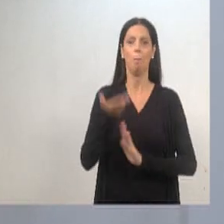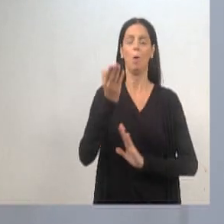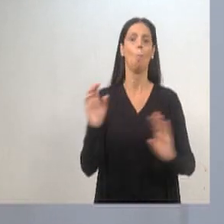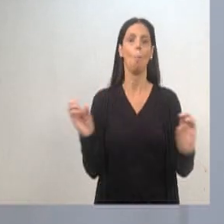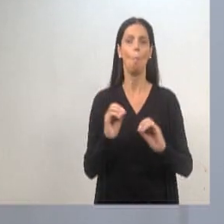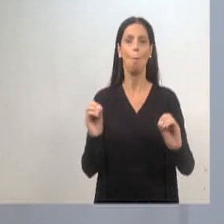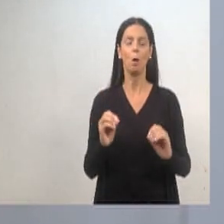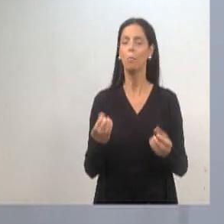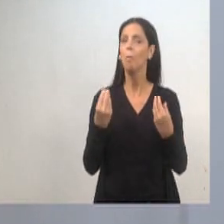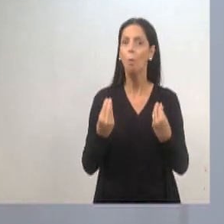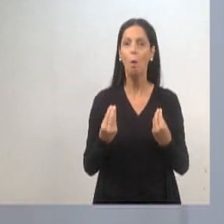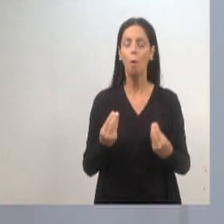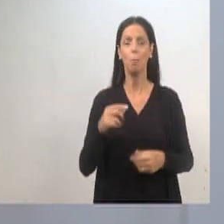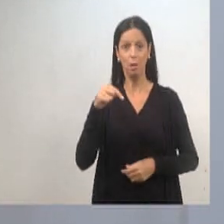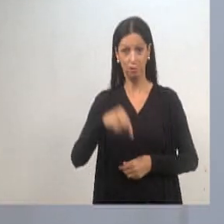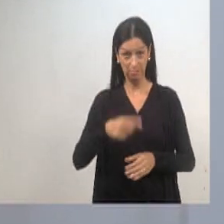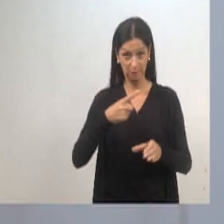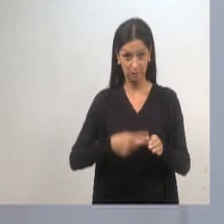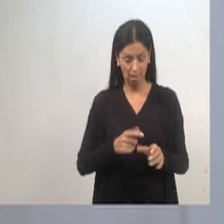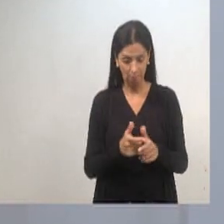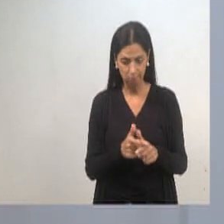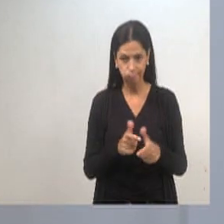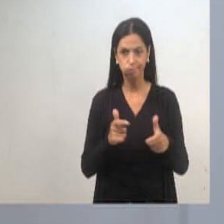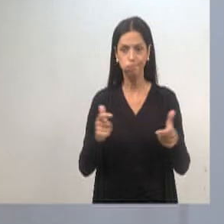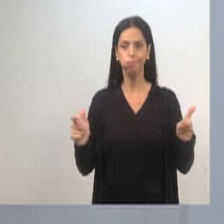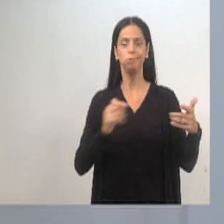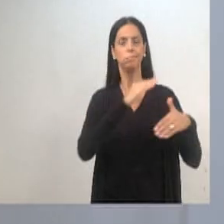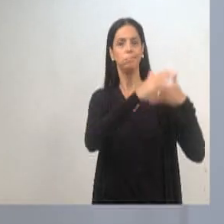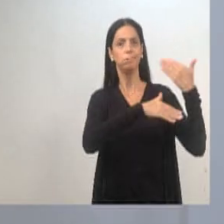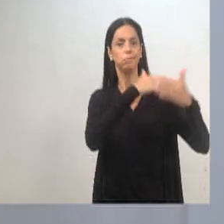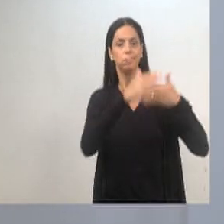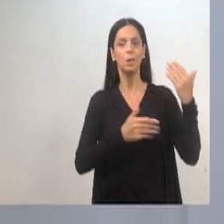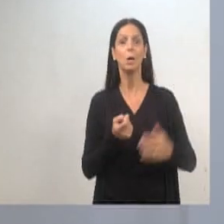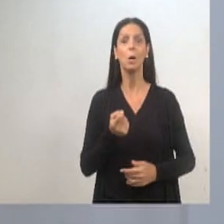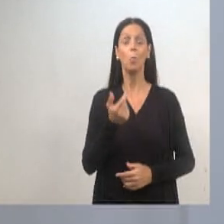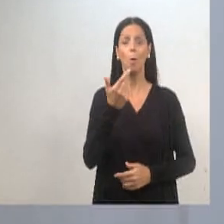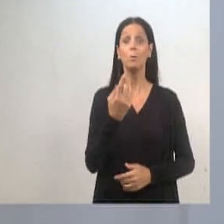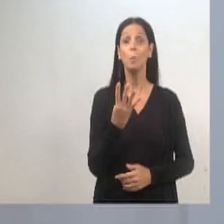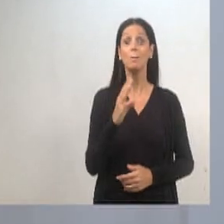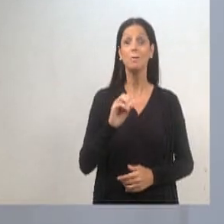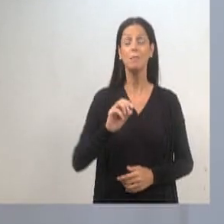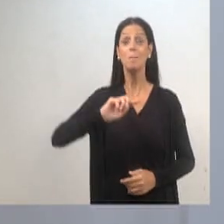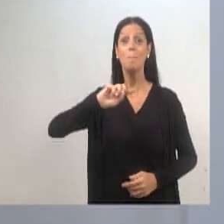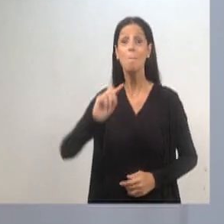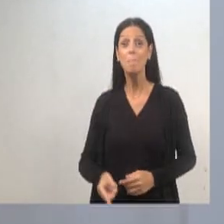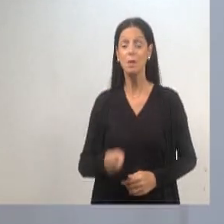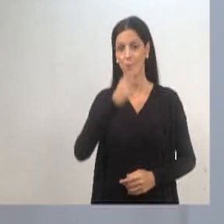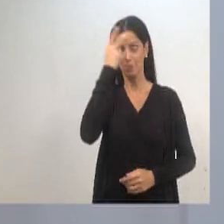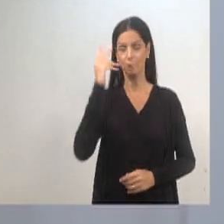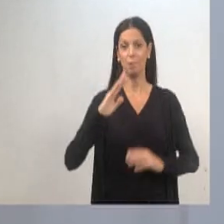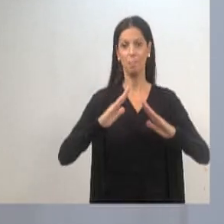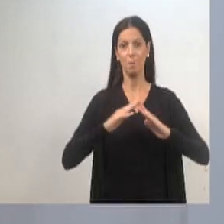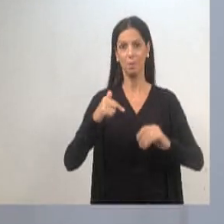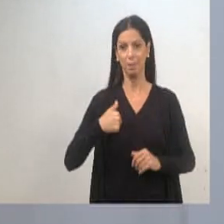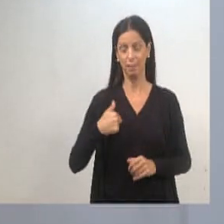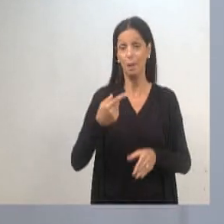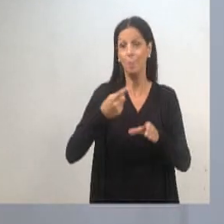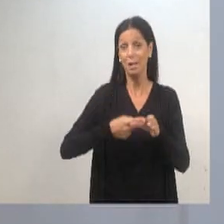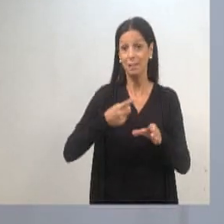tem crescido ano a ano, e crescido muito. Já estaremos aí com 400 mil habitantes. E é uma cidade